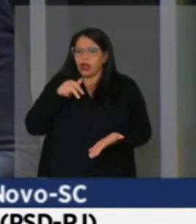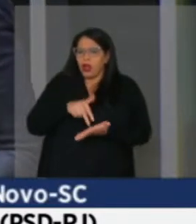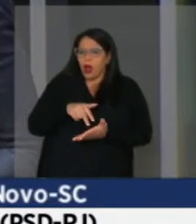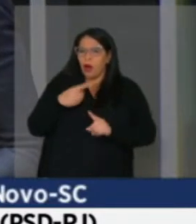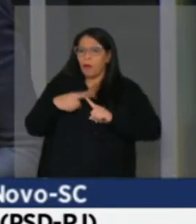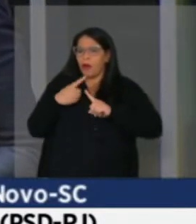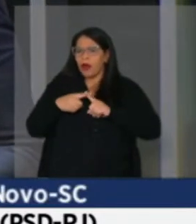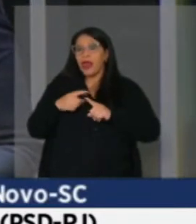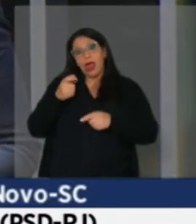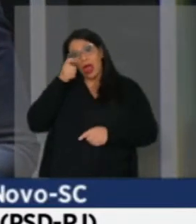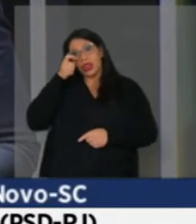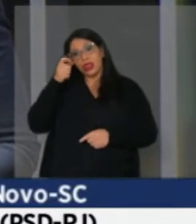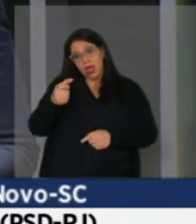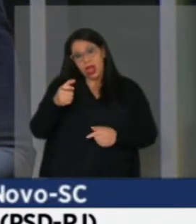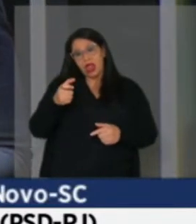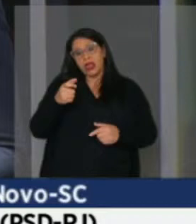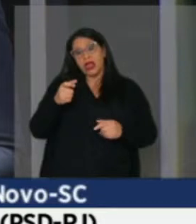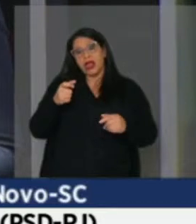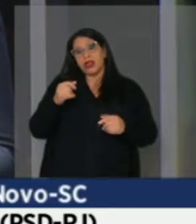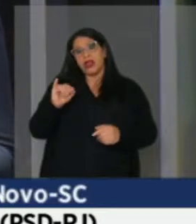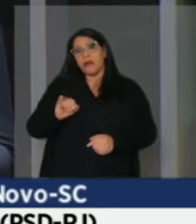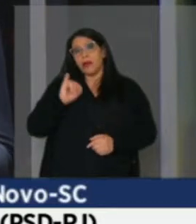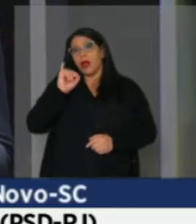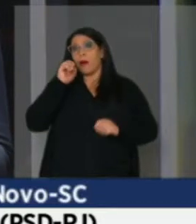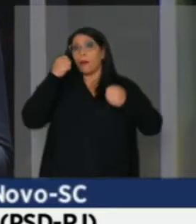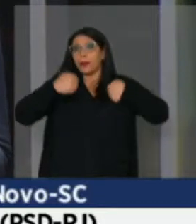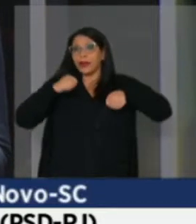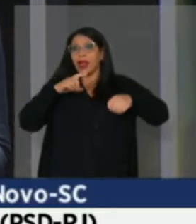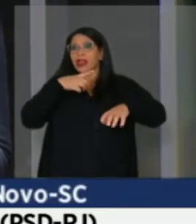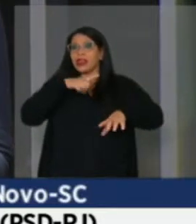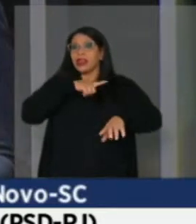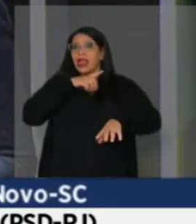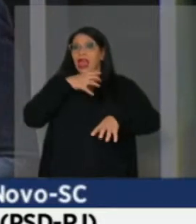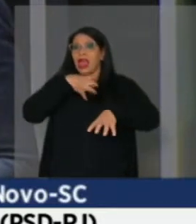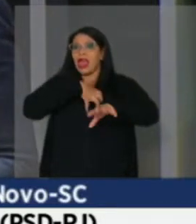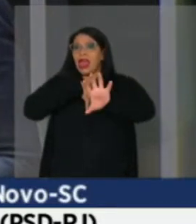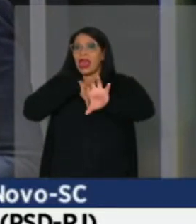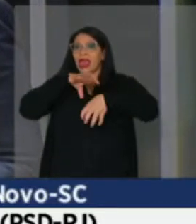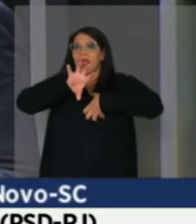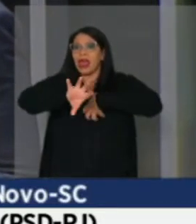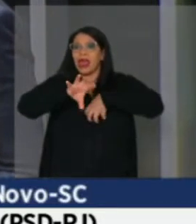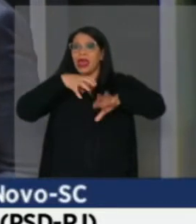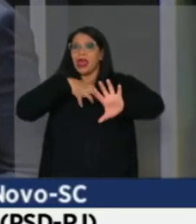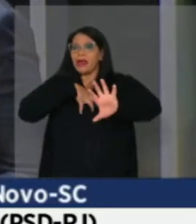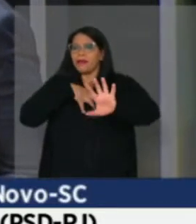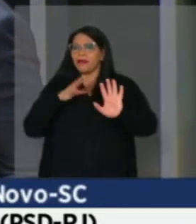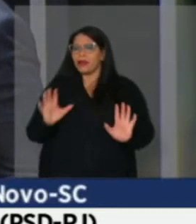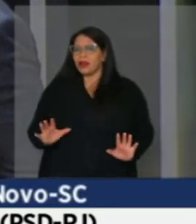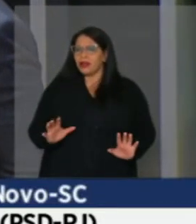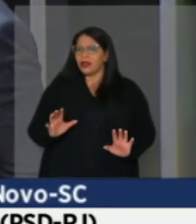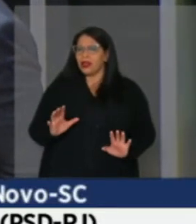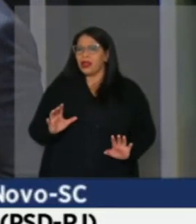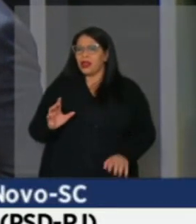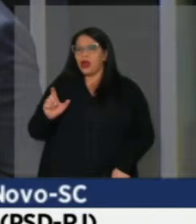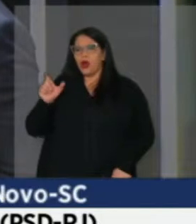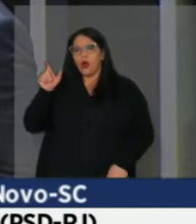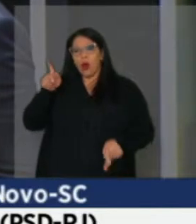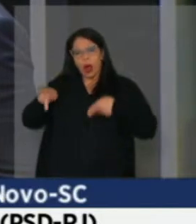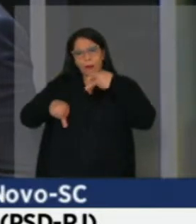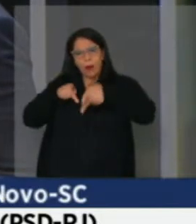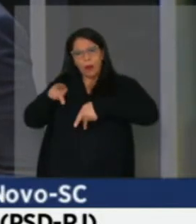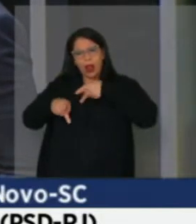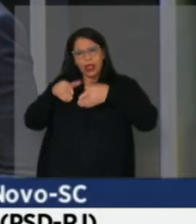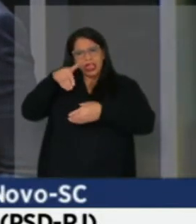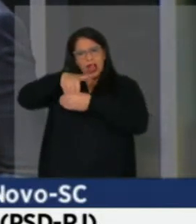ponto interessante que a defesa diz que é preciso ter empatia, essa foi a palavra usada, para com os eleitores. E eu